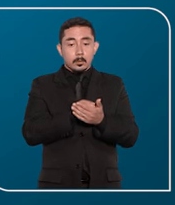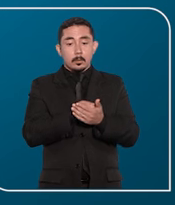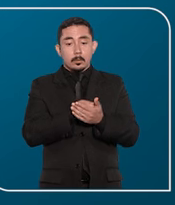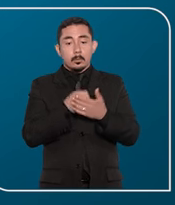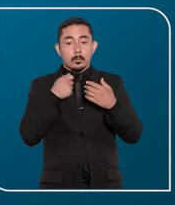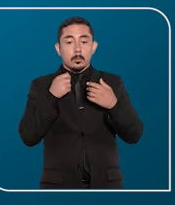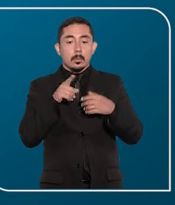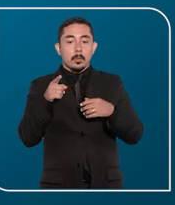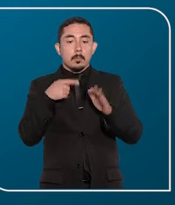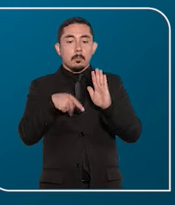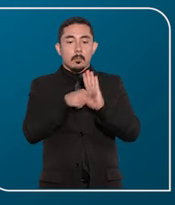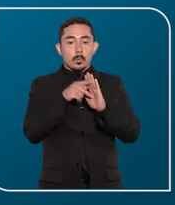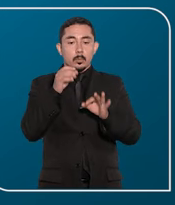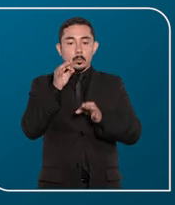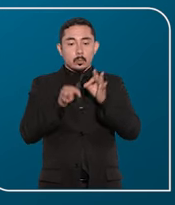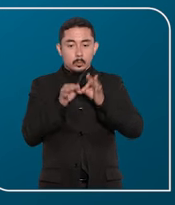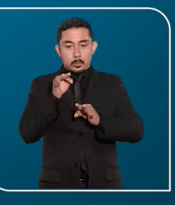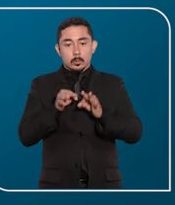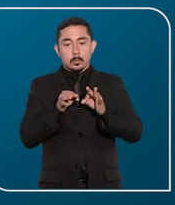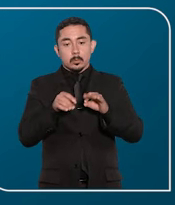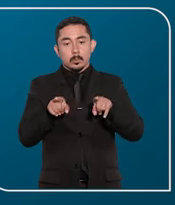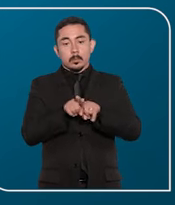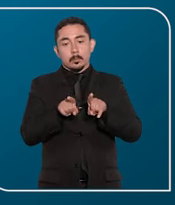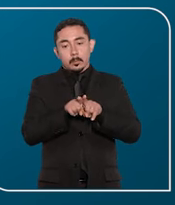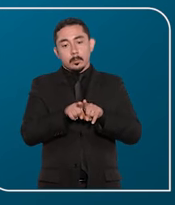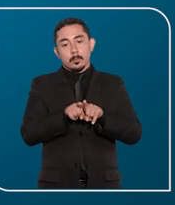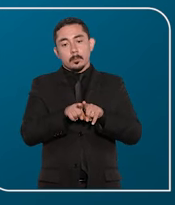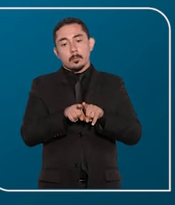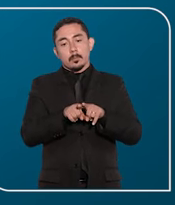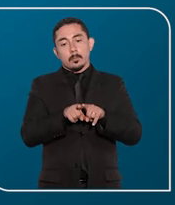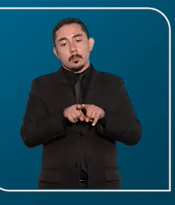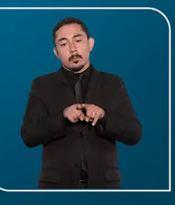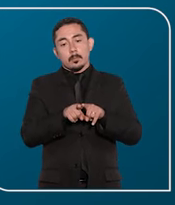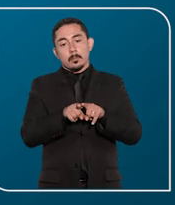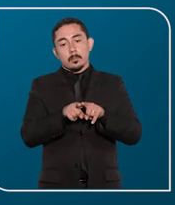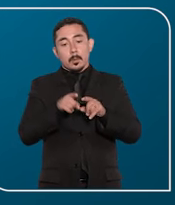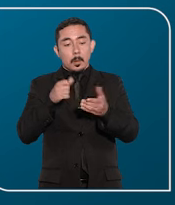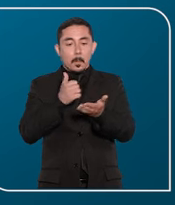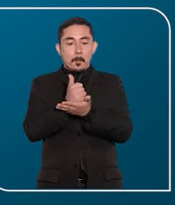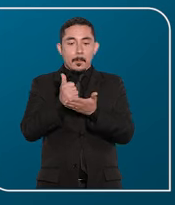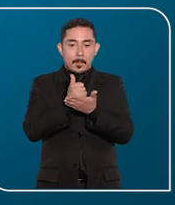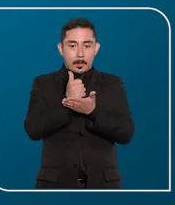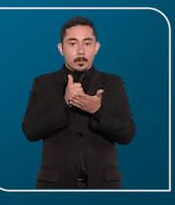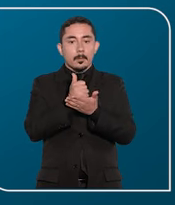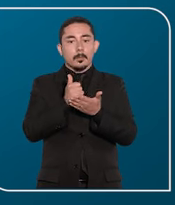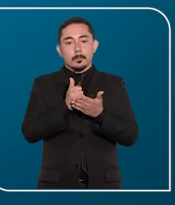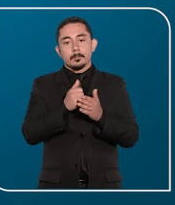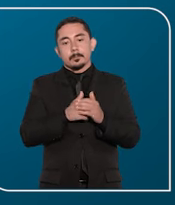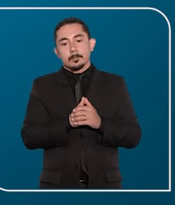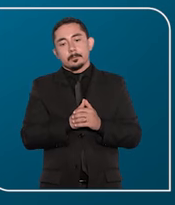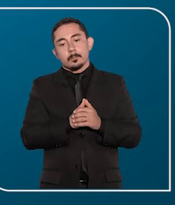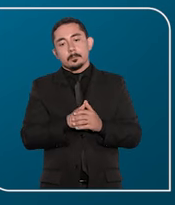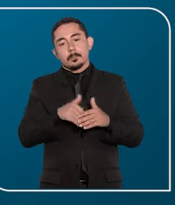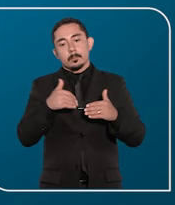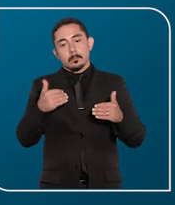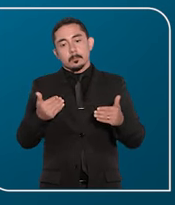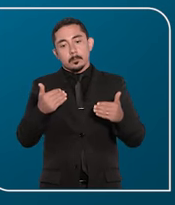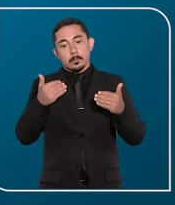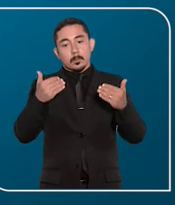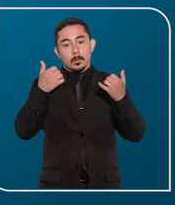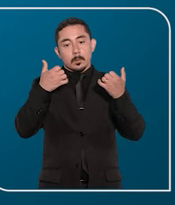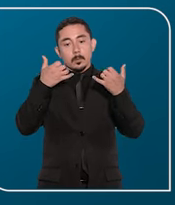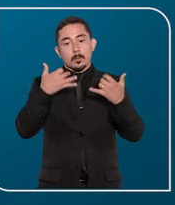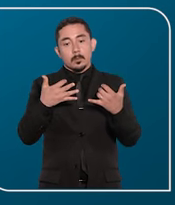do magistrado que fixa honorários é uma decisão que deve ser fundamentada. O que que o CPC traz? Critérios